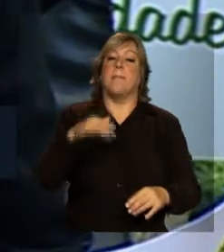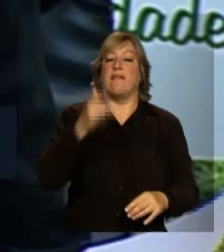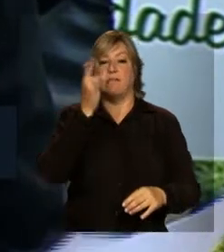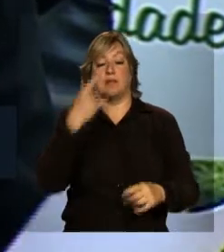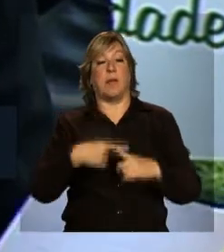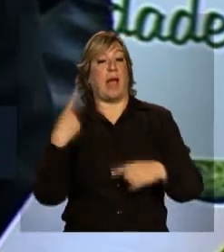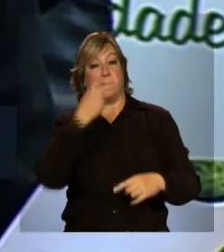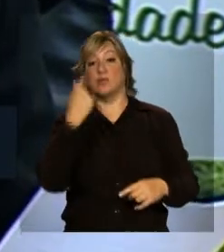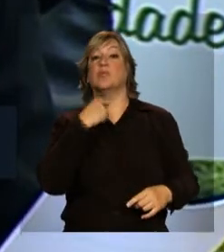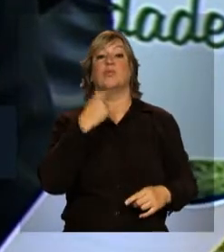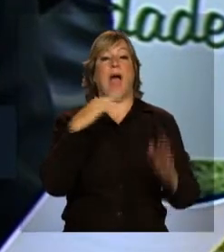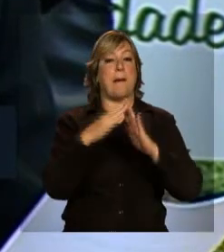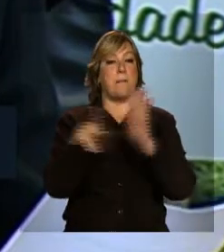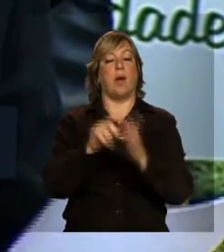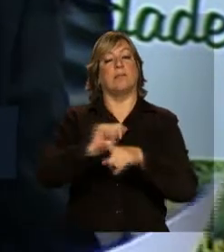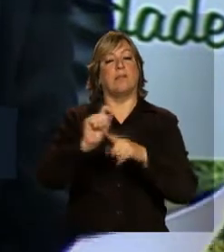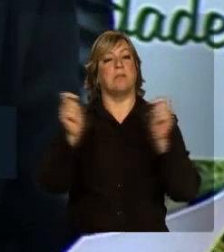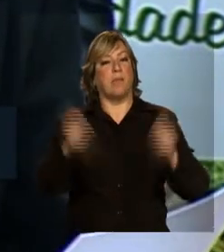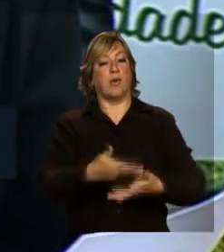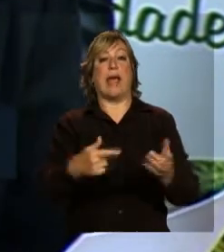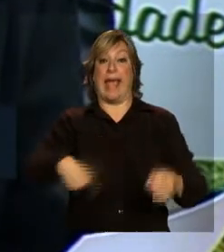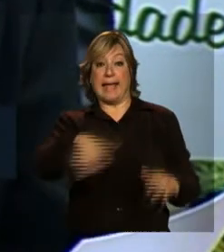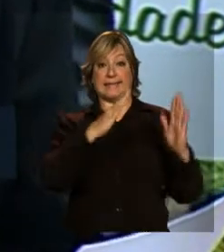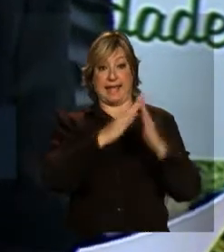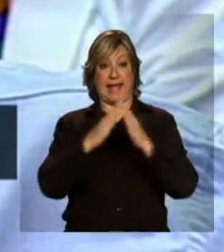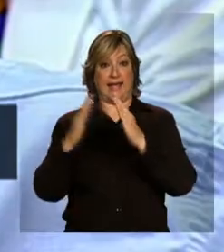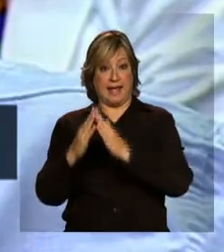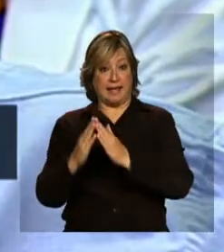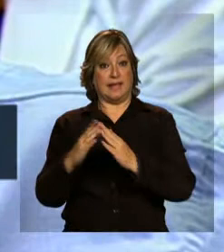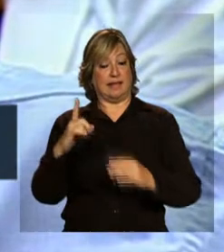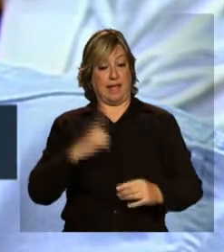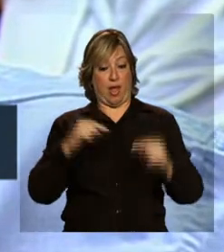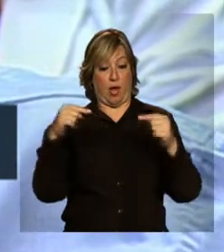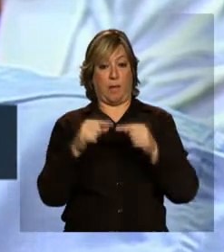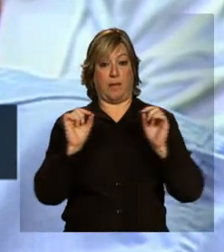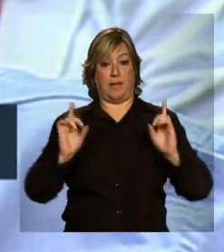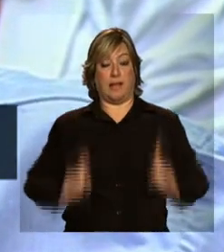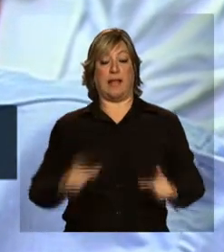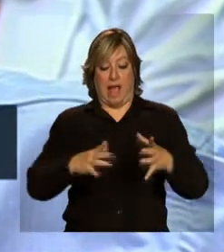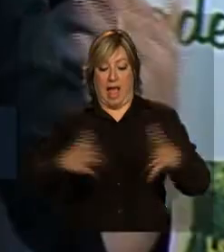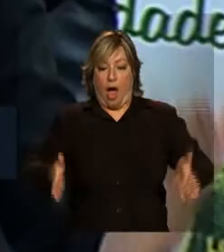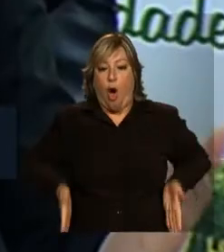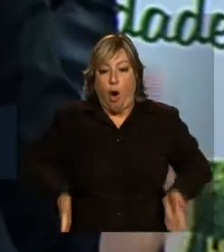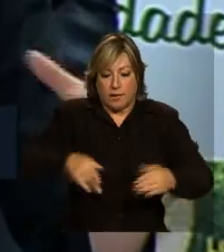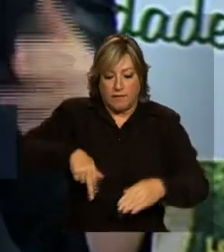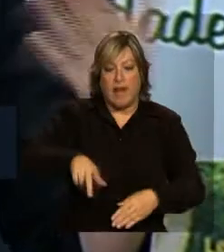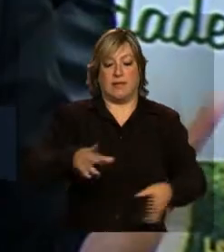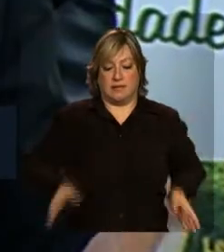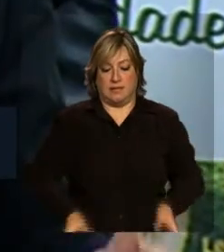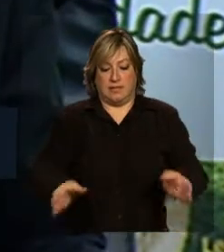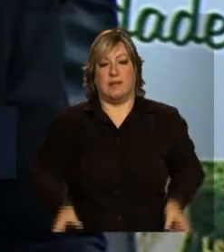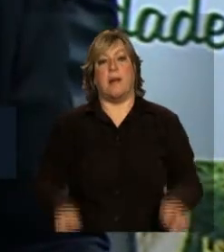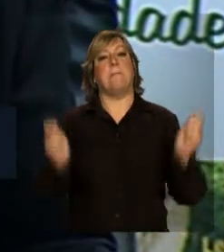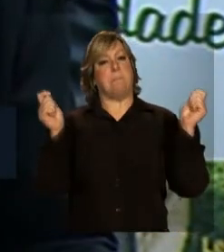não tiveram acesso à moradia própria, e essas moradias adaptáveis, elas têm mais amplitude nos seus corredores, nas suas peças,